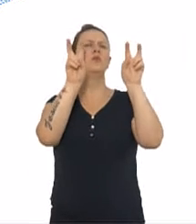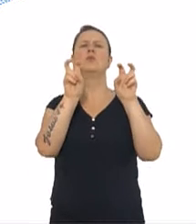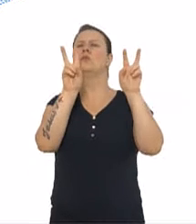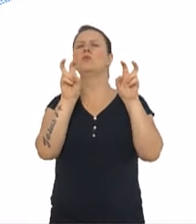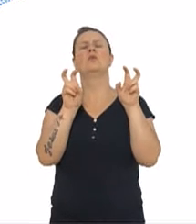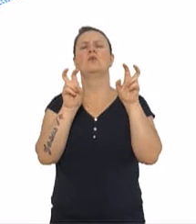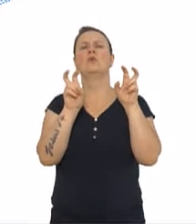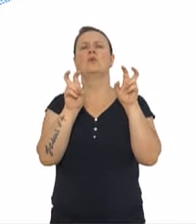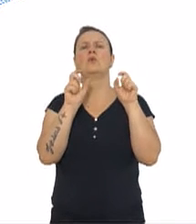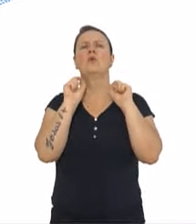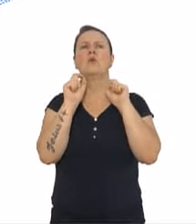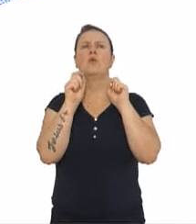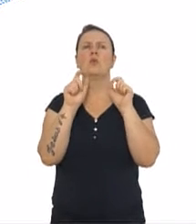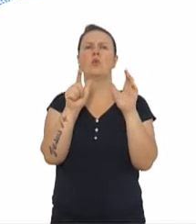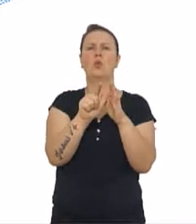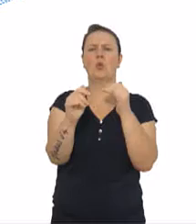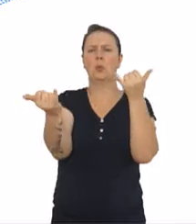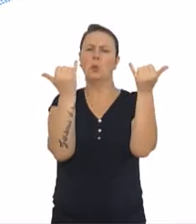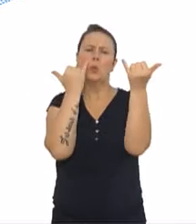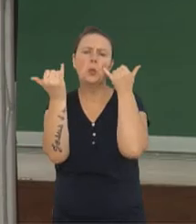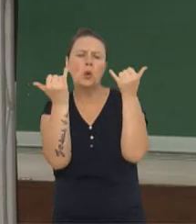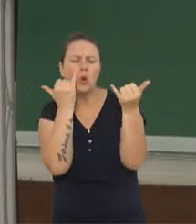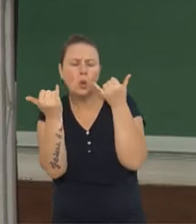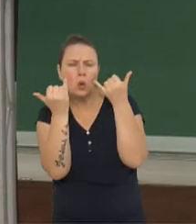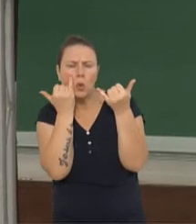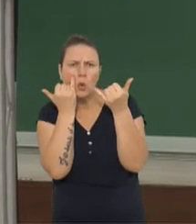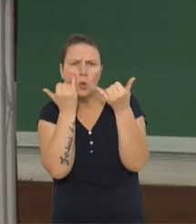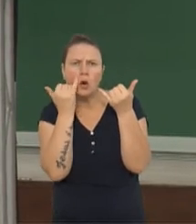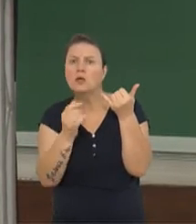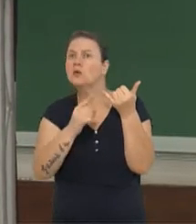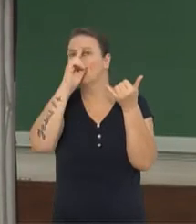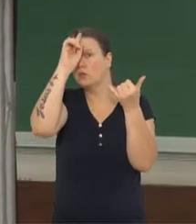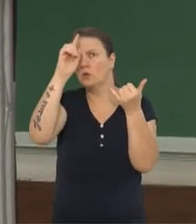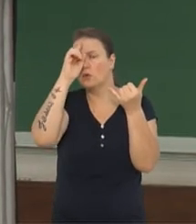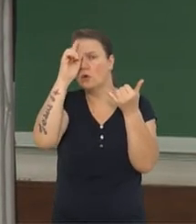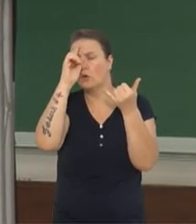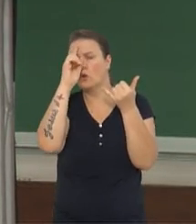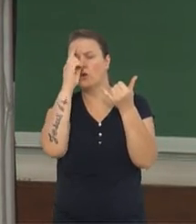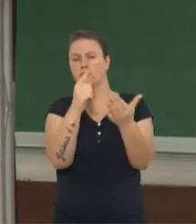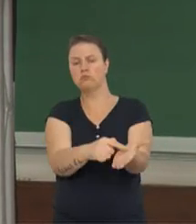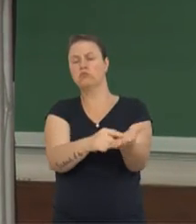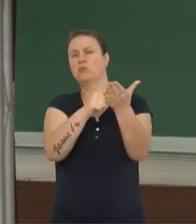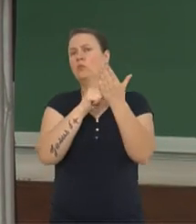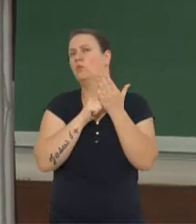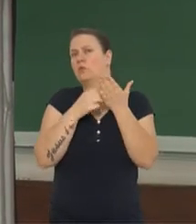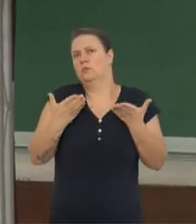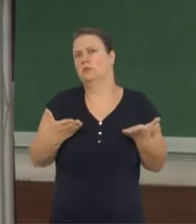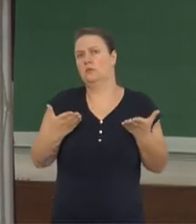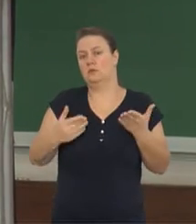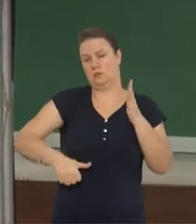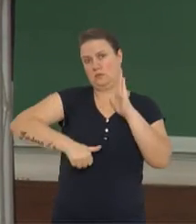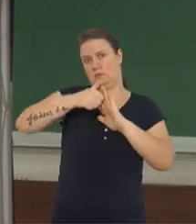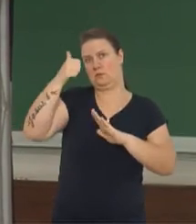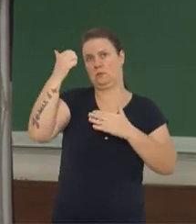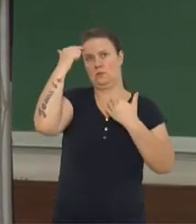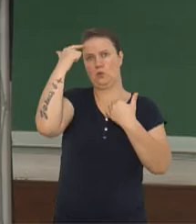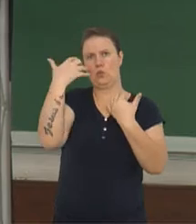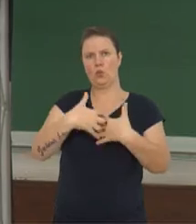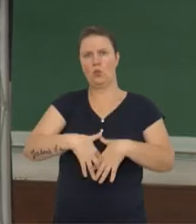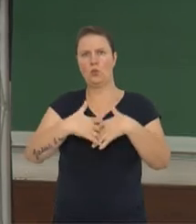O que essas manchetes trazem para nós? Que ideia elas estão trazendo? Então, a nossa primeira reflexão para